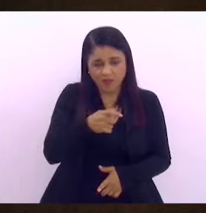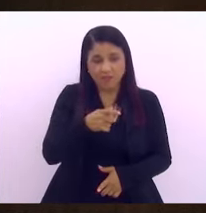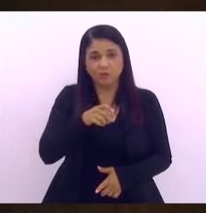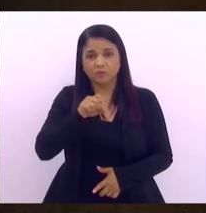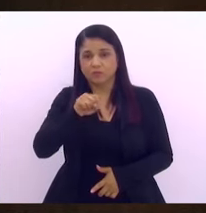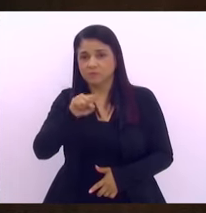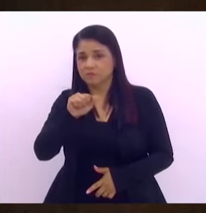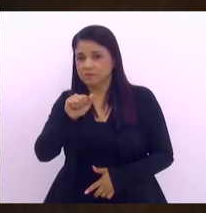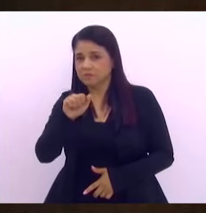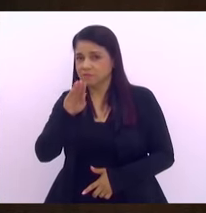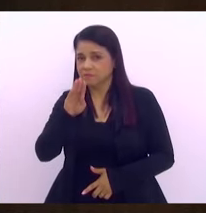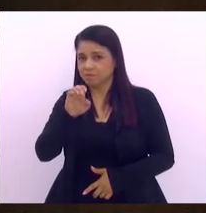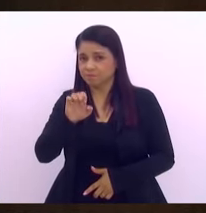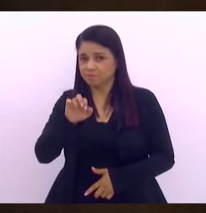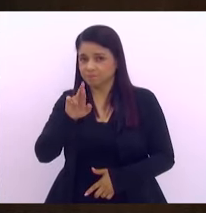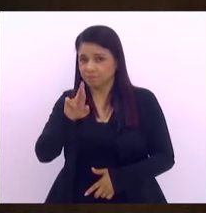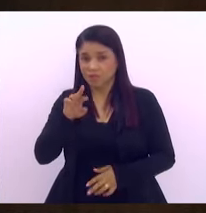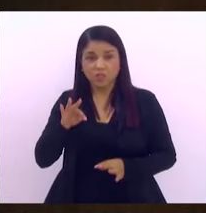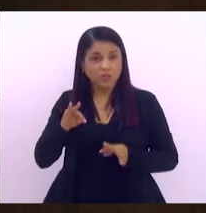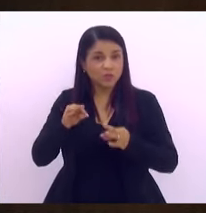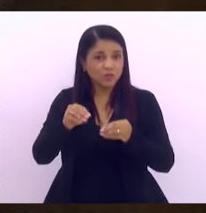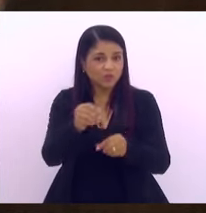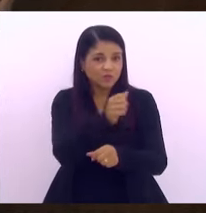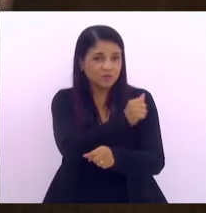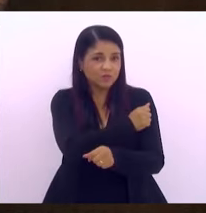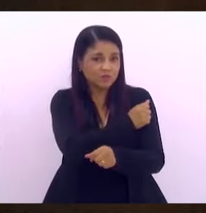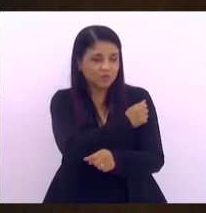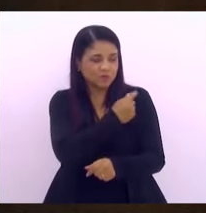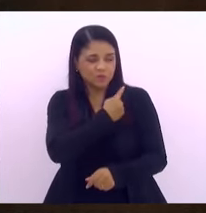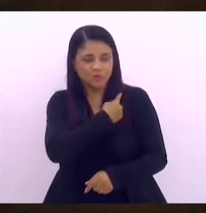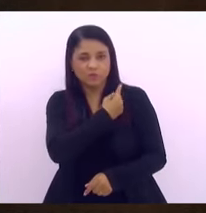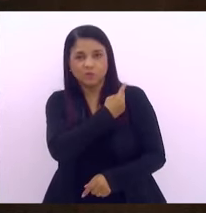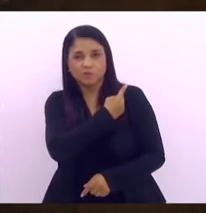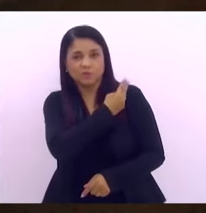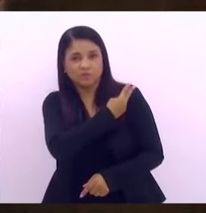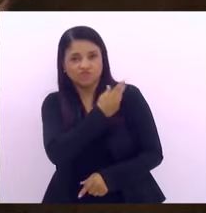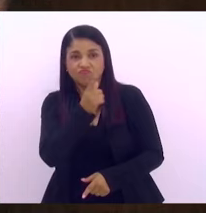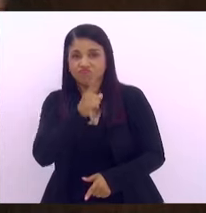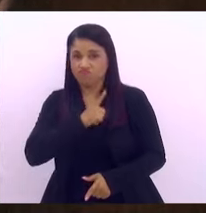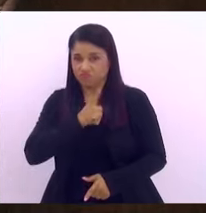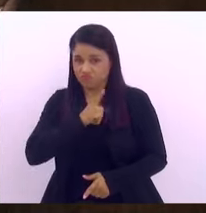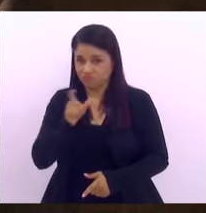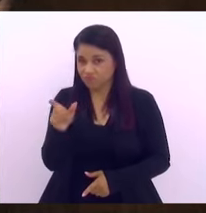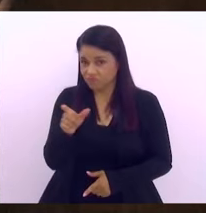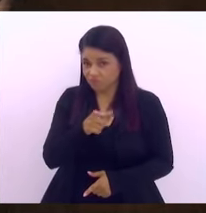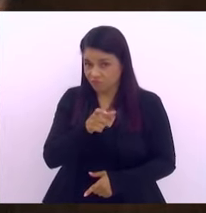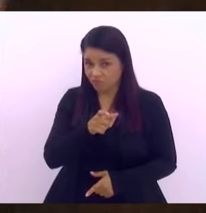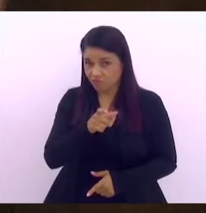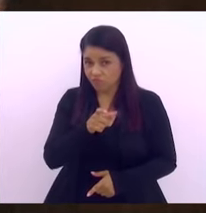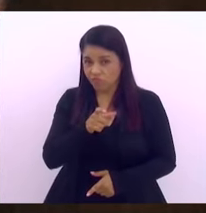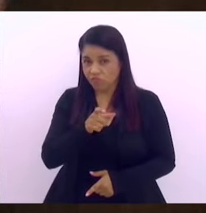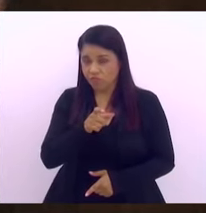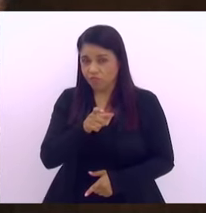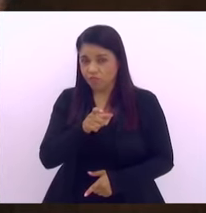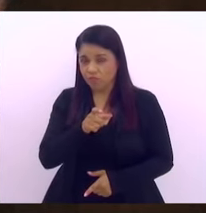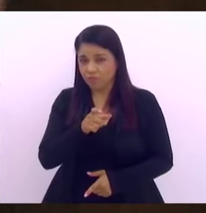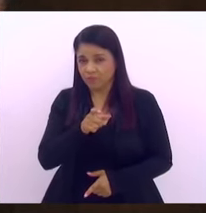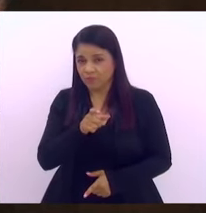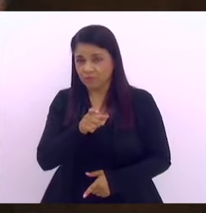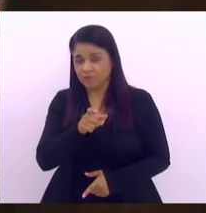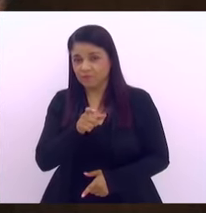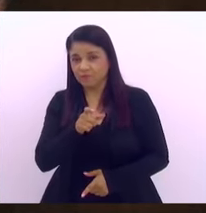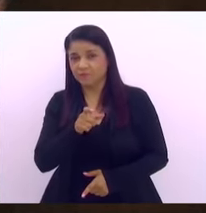saber e todos os alunos do segundo grau o tivessem, independente ou não